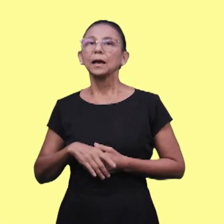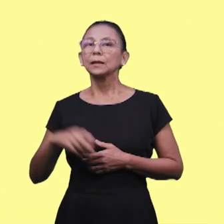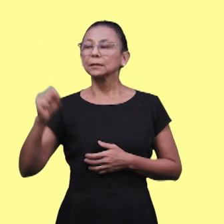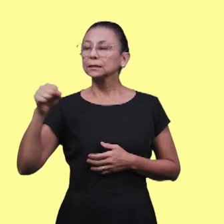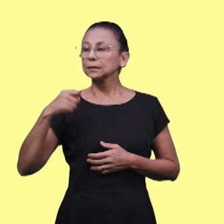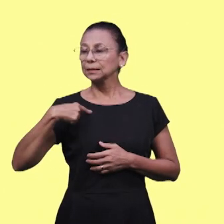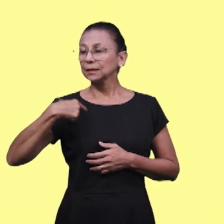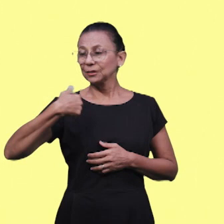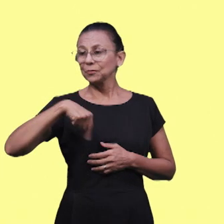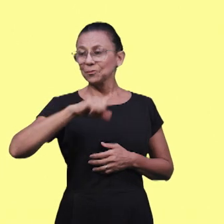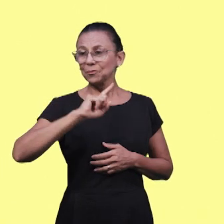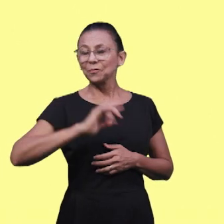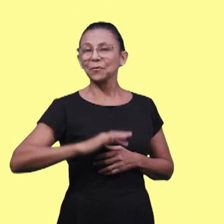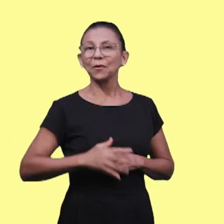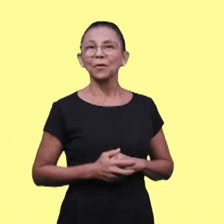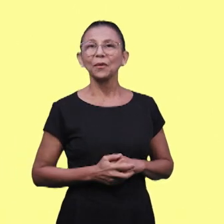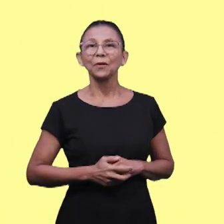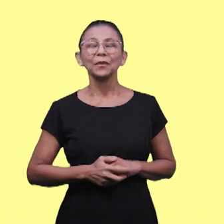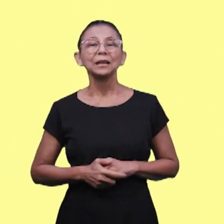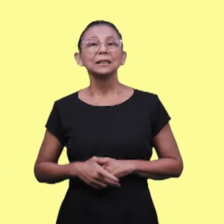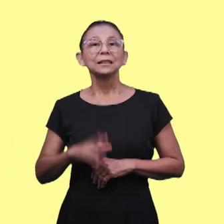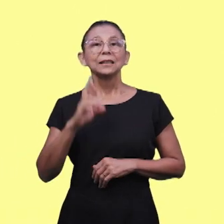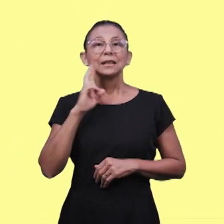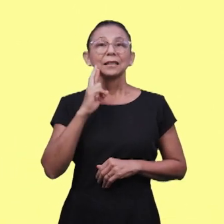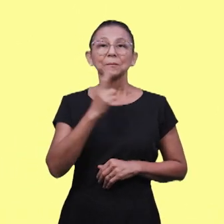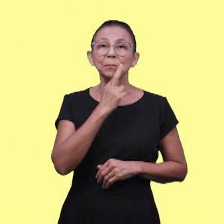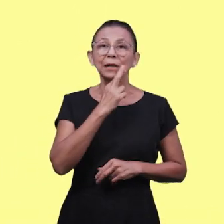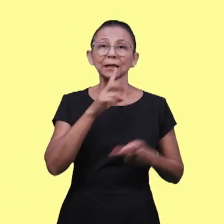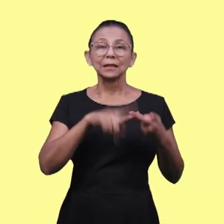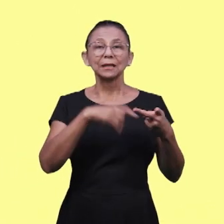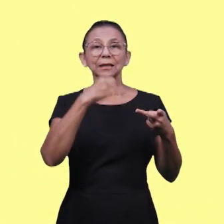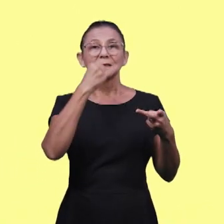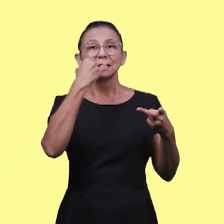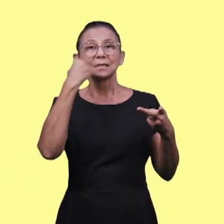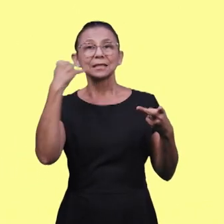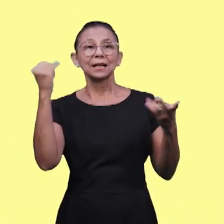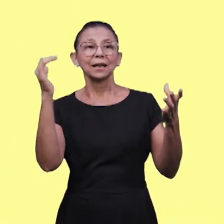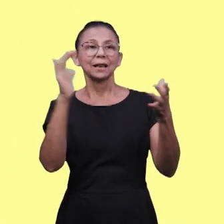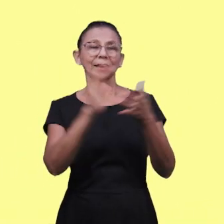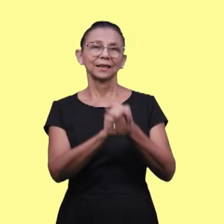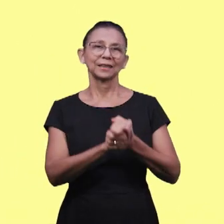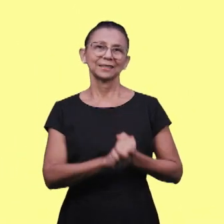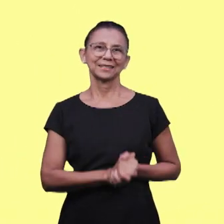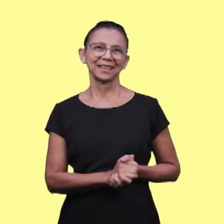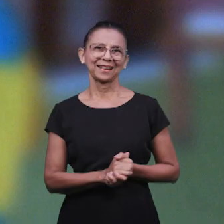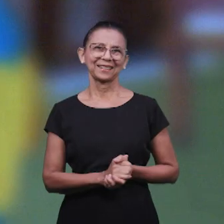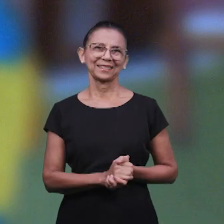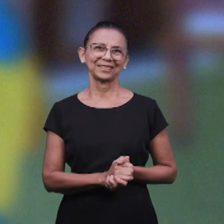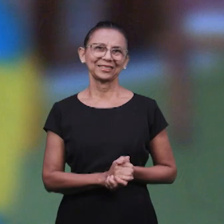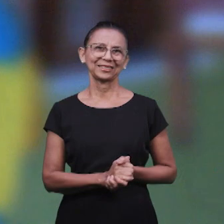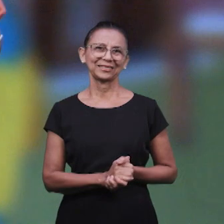noivo. Rebeca e Isaque se casaram e Deus cumpriu a sua promessa.